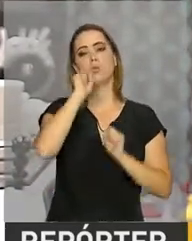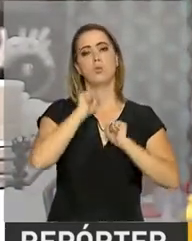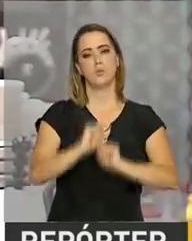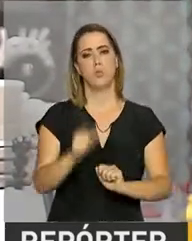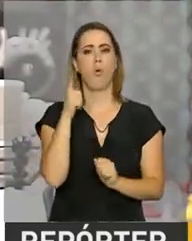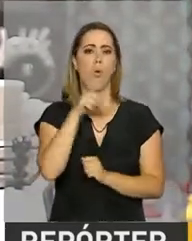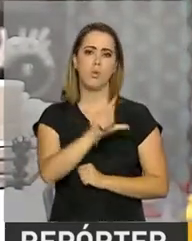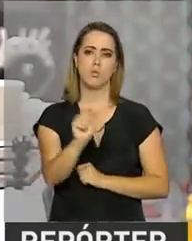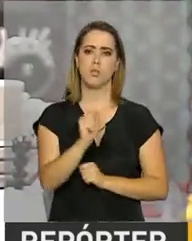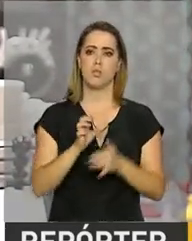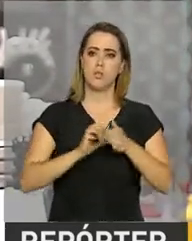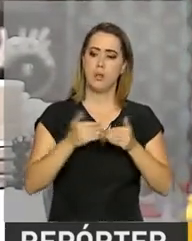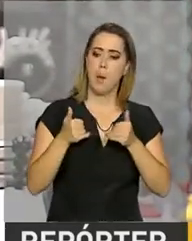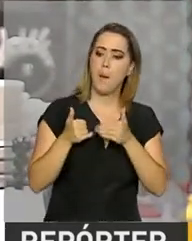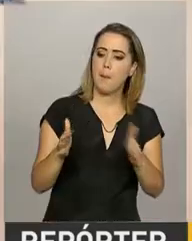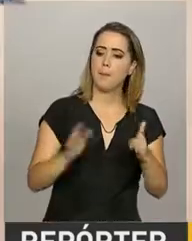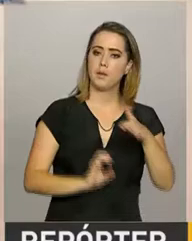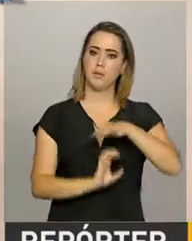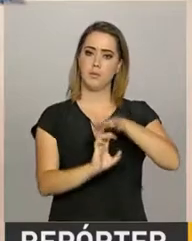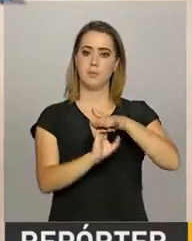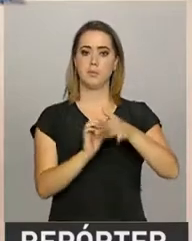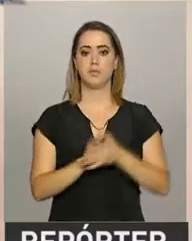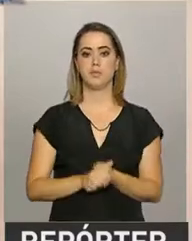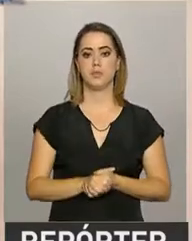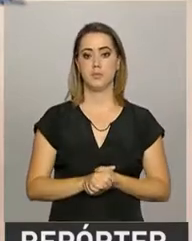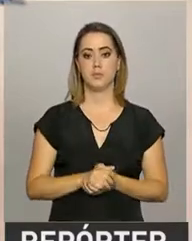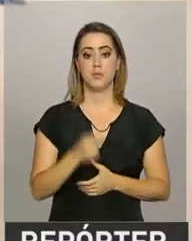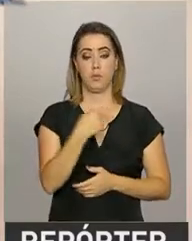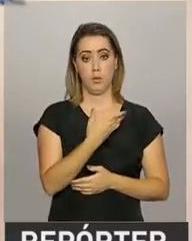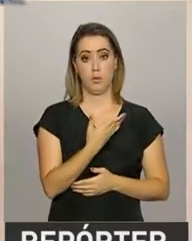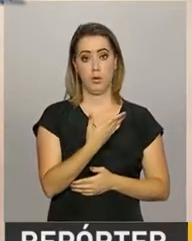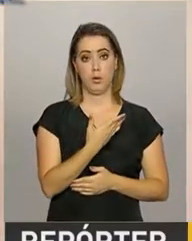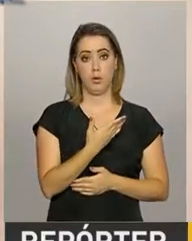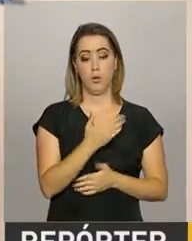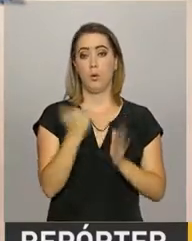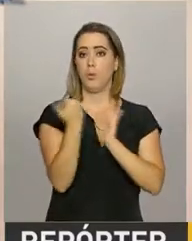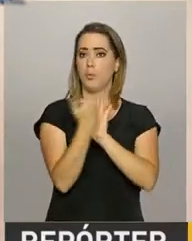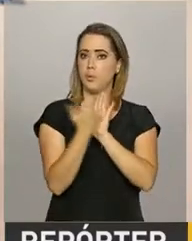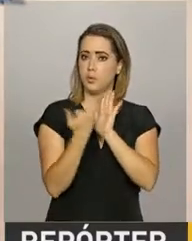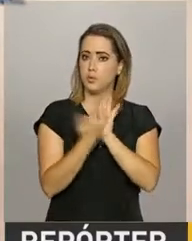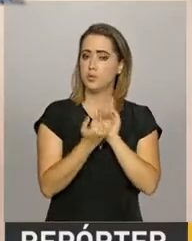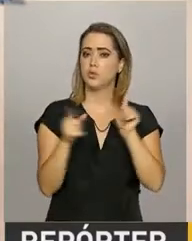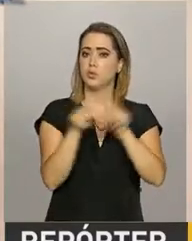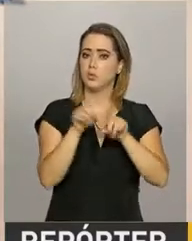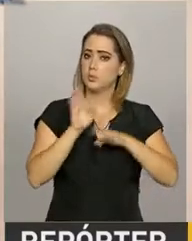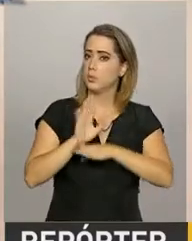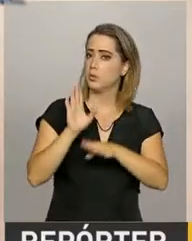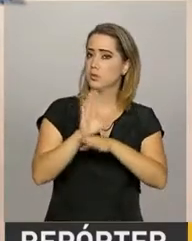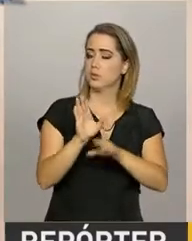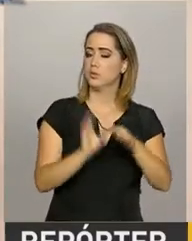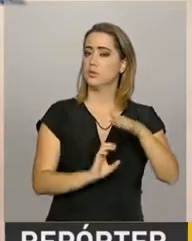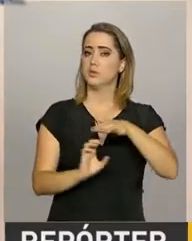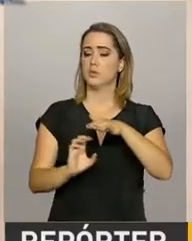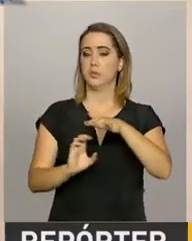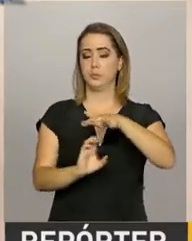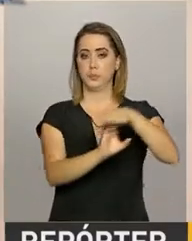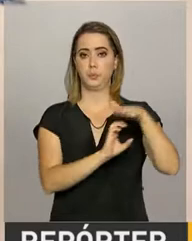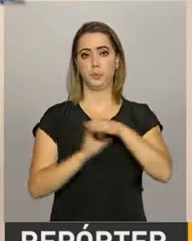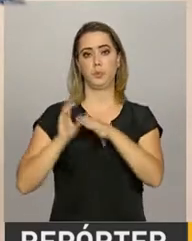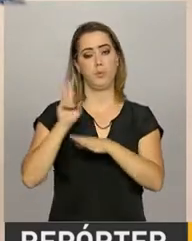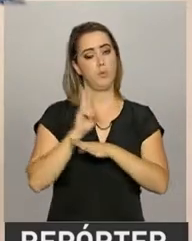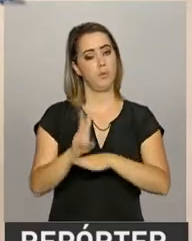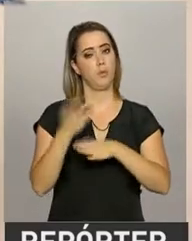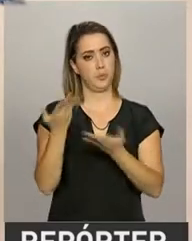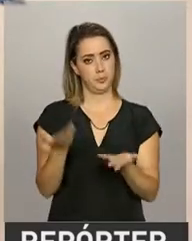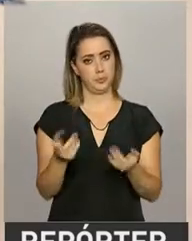abrir uma empresa, mesmo que pequena empresa, né? O projeto Empreender Mais Simples também vai auxiliar os empresários no acesso ao crédito.